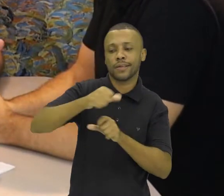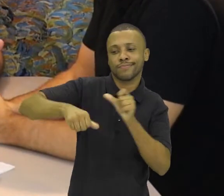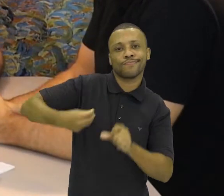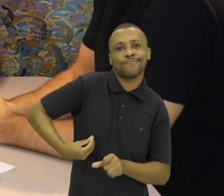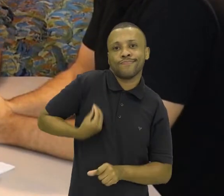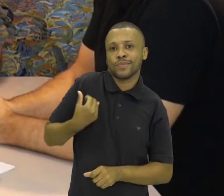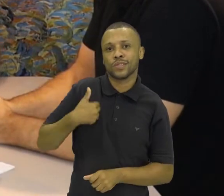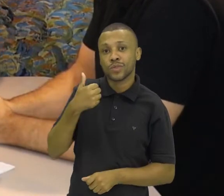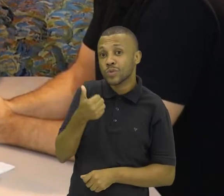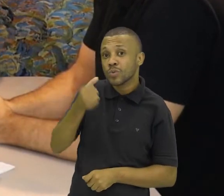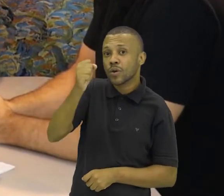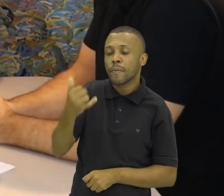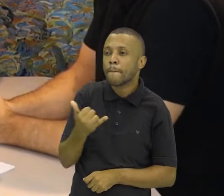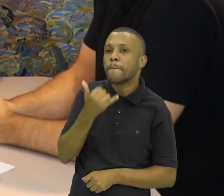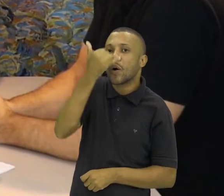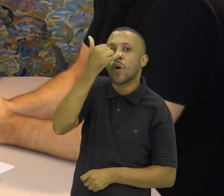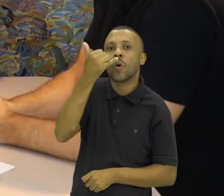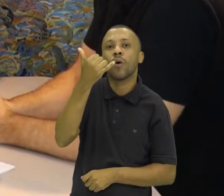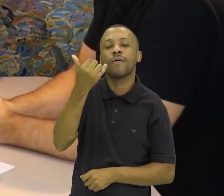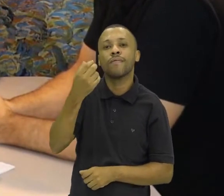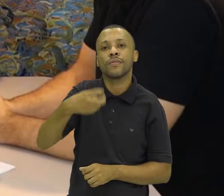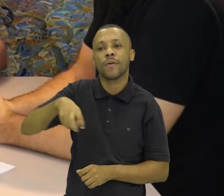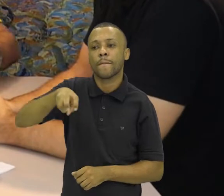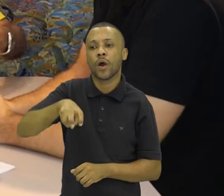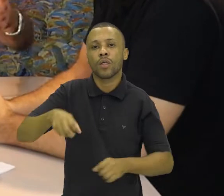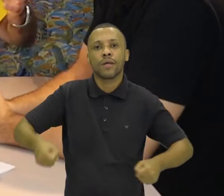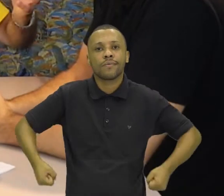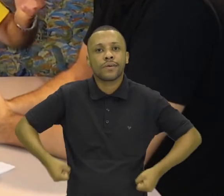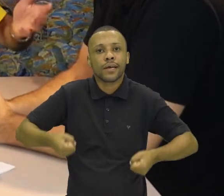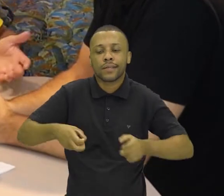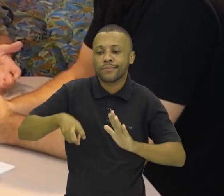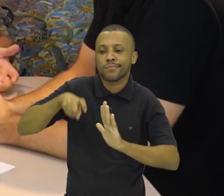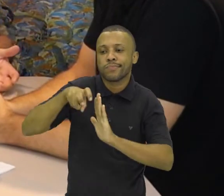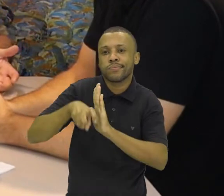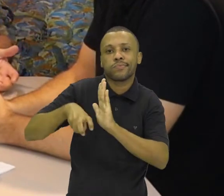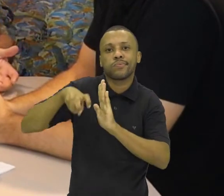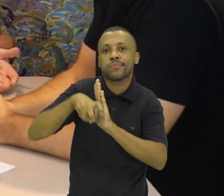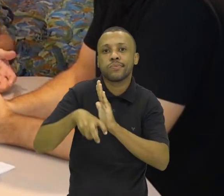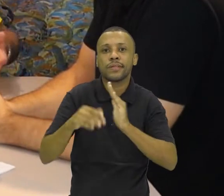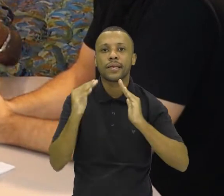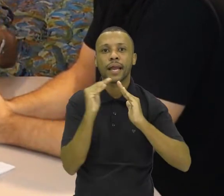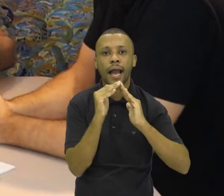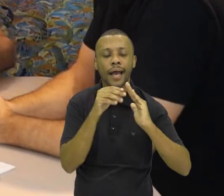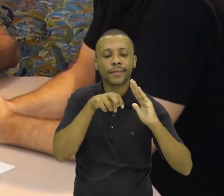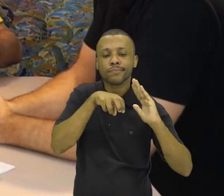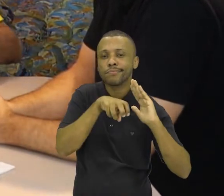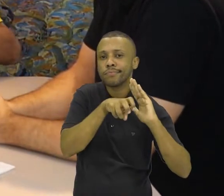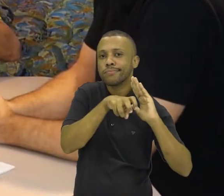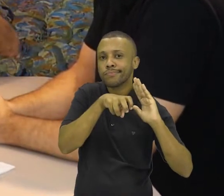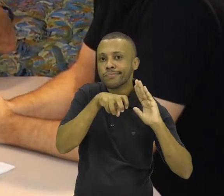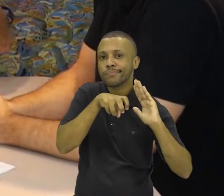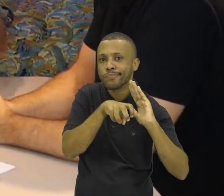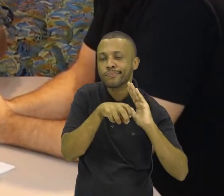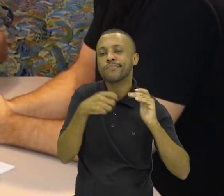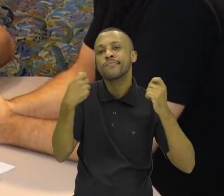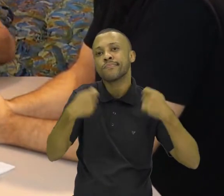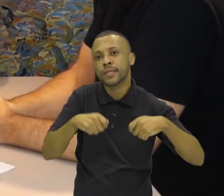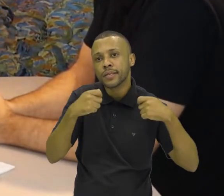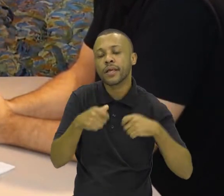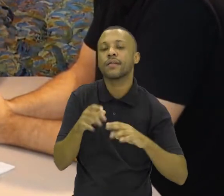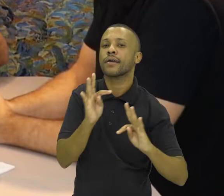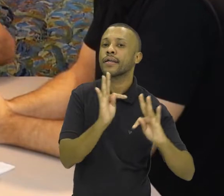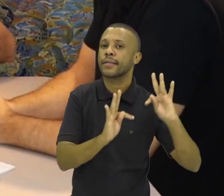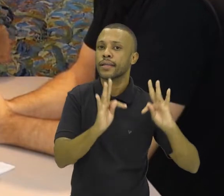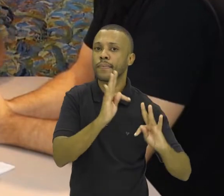terrível, né? Você com 18 anos, de uma hora para outra, fica casado com uma cadeira de rodas, fica em casa, fica tendo que